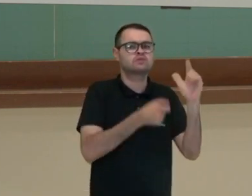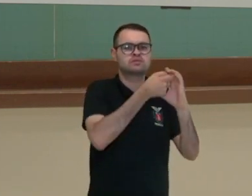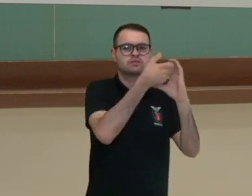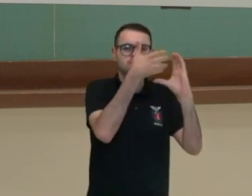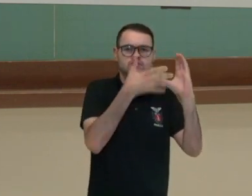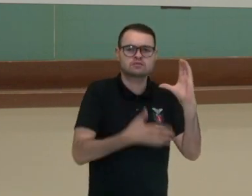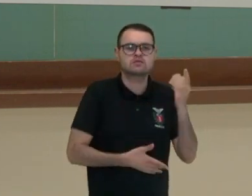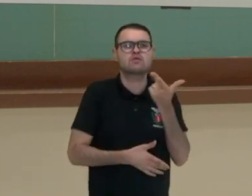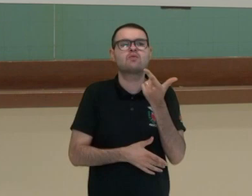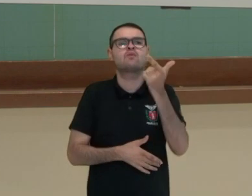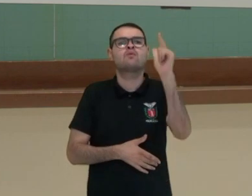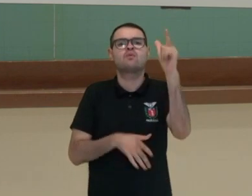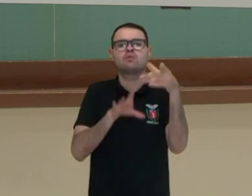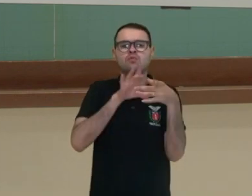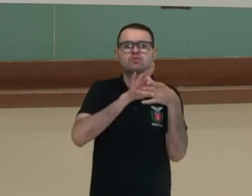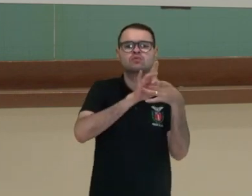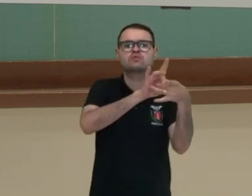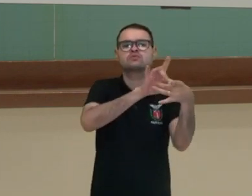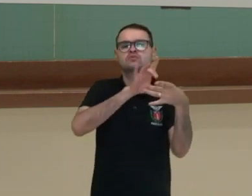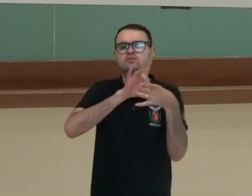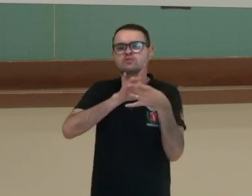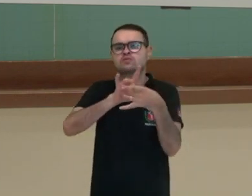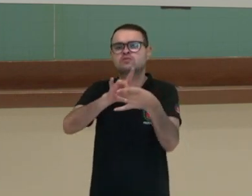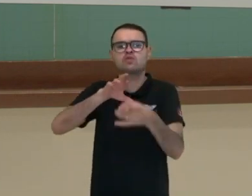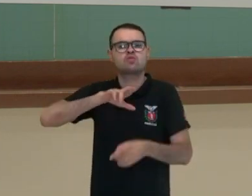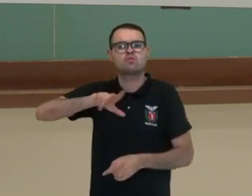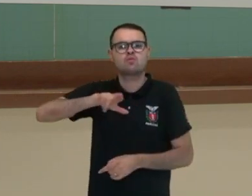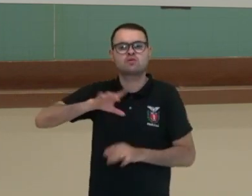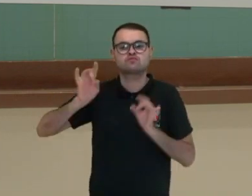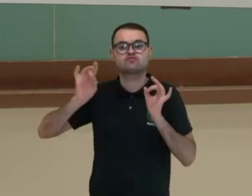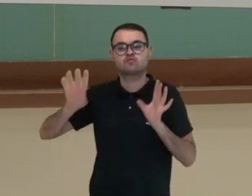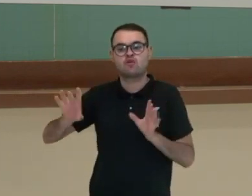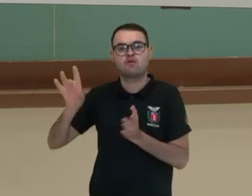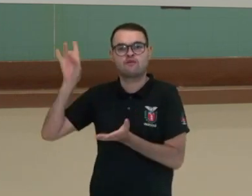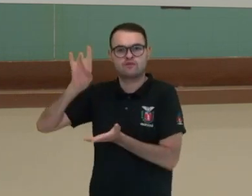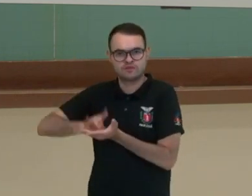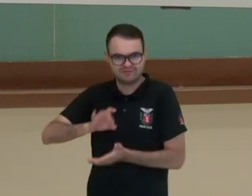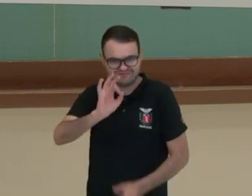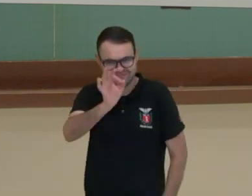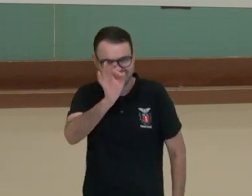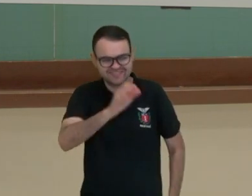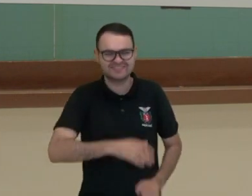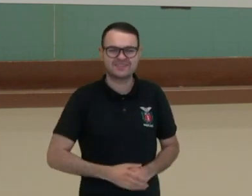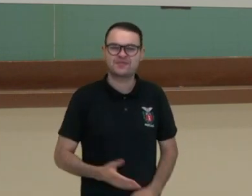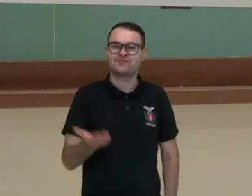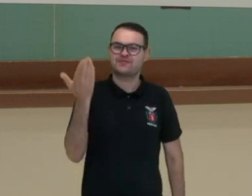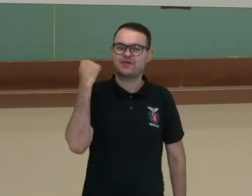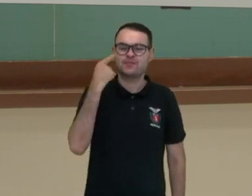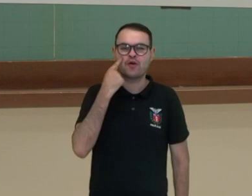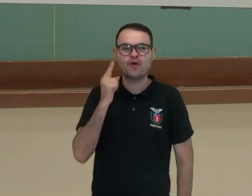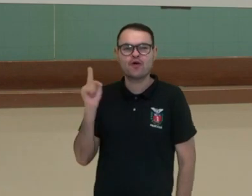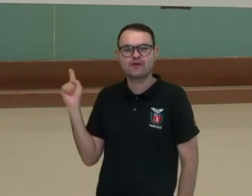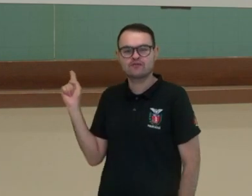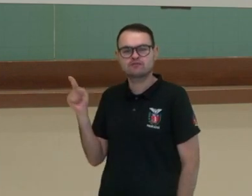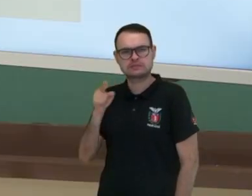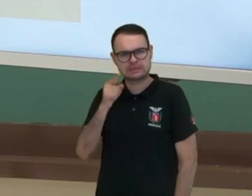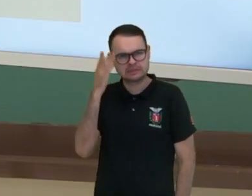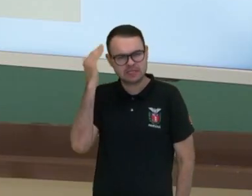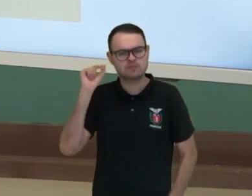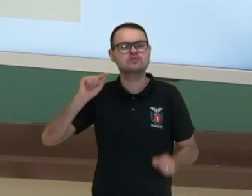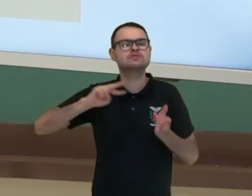outros contextos que não somente dos documentos oficiais, não é mesmo? Vamos lá então, olha só. Você sabe o